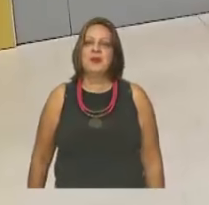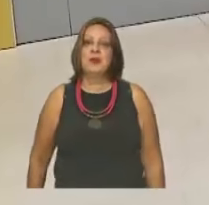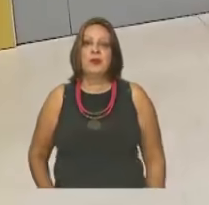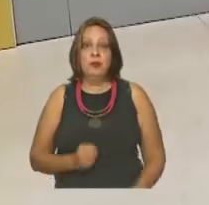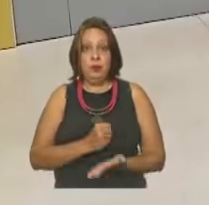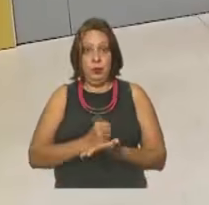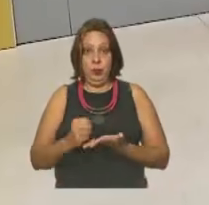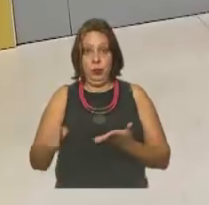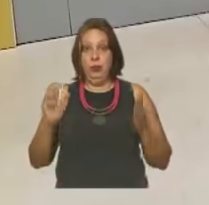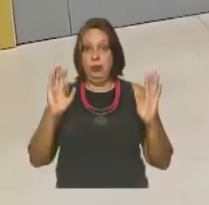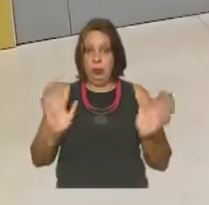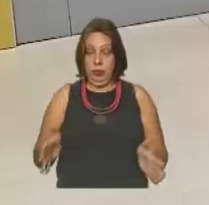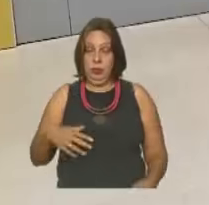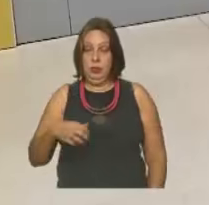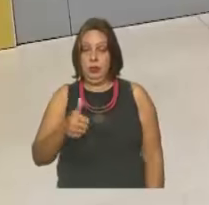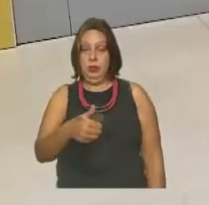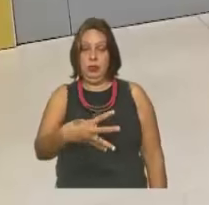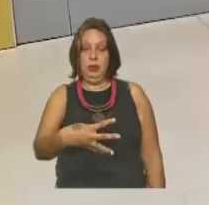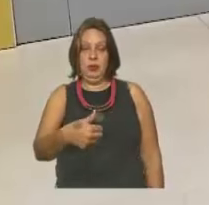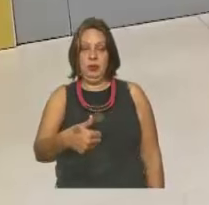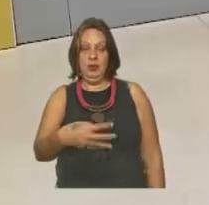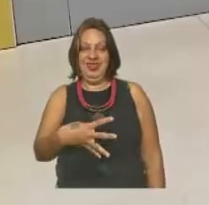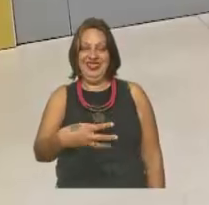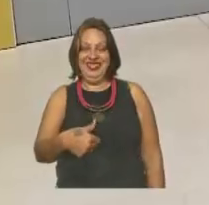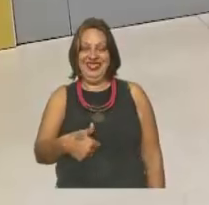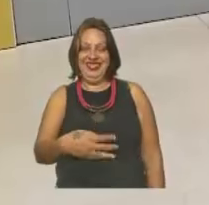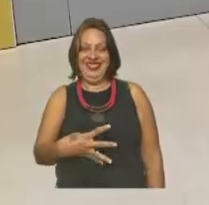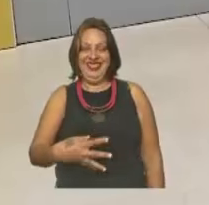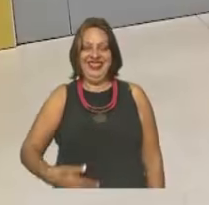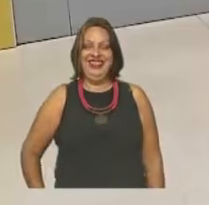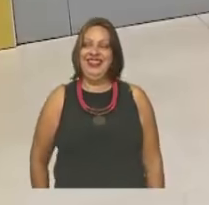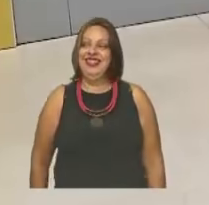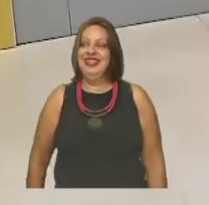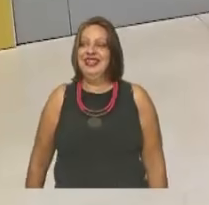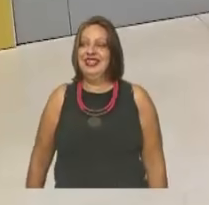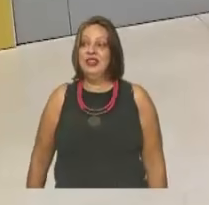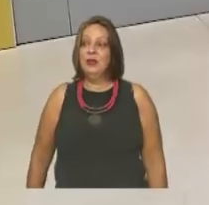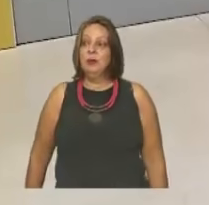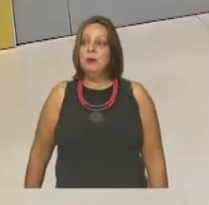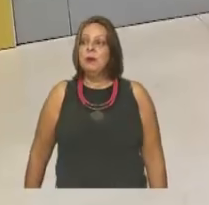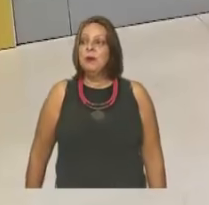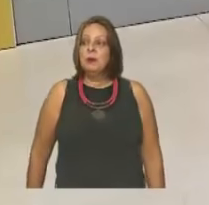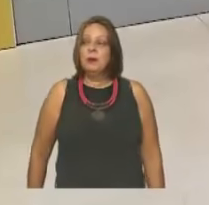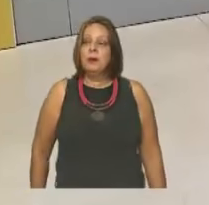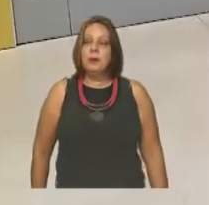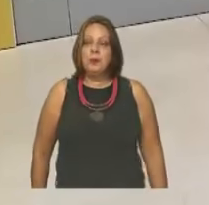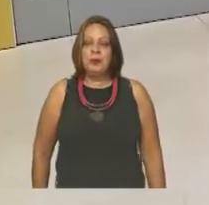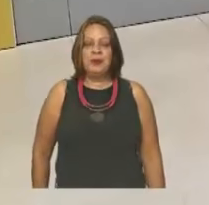foi, 14, 14, 14,